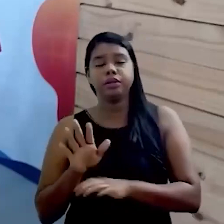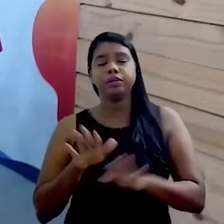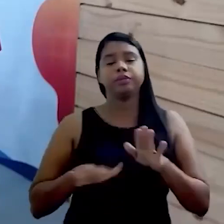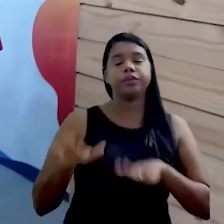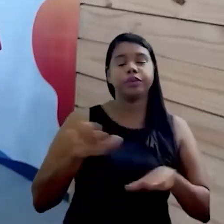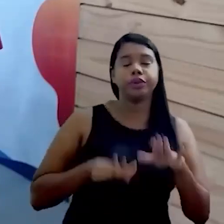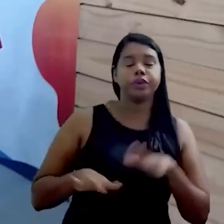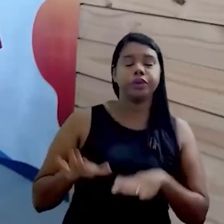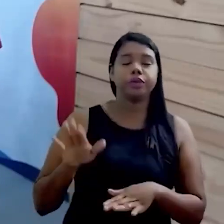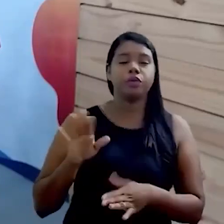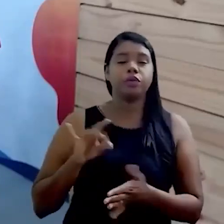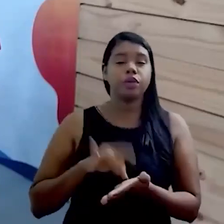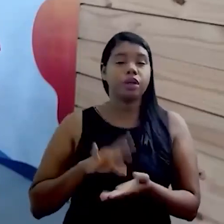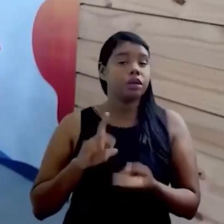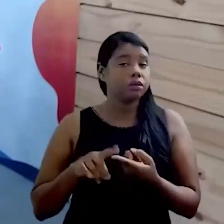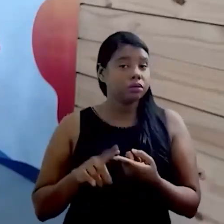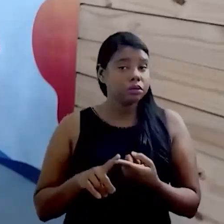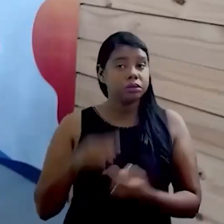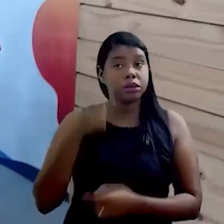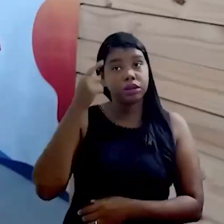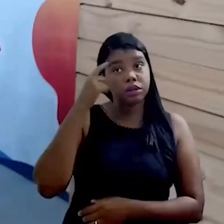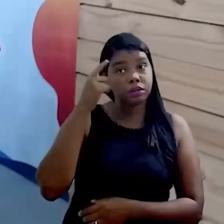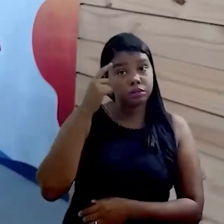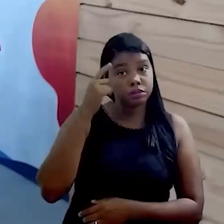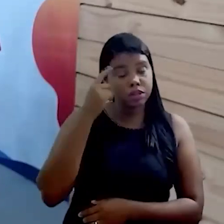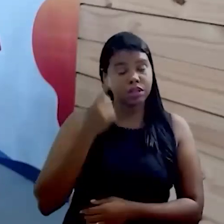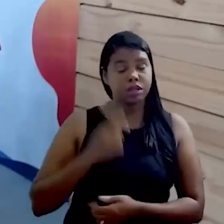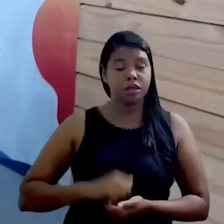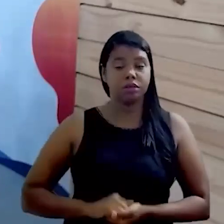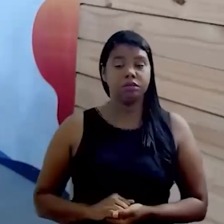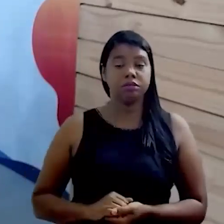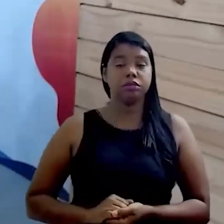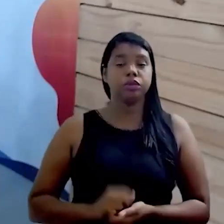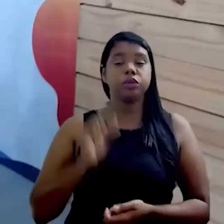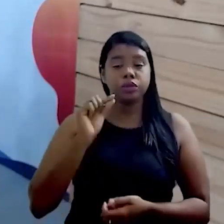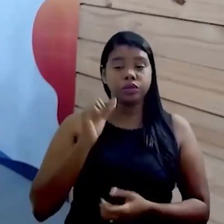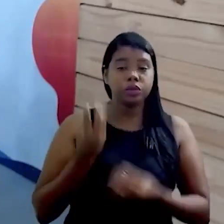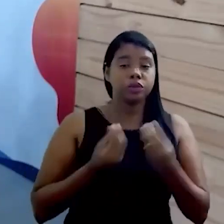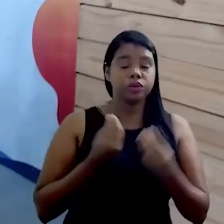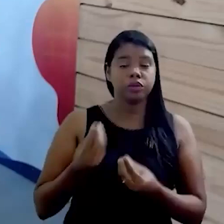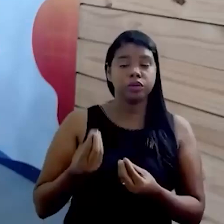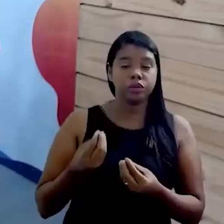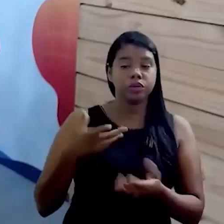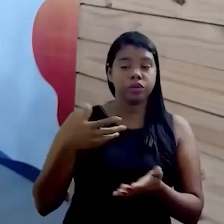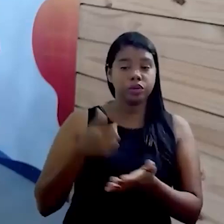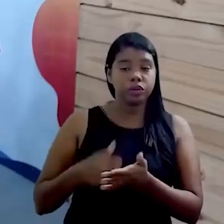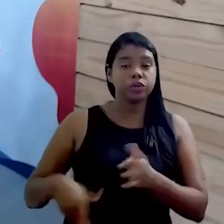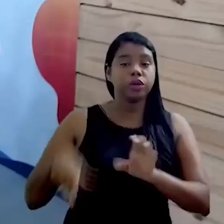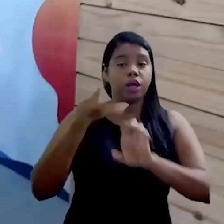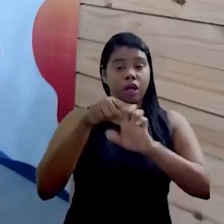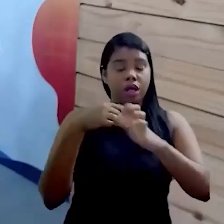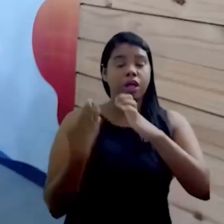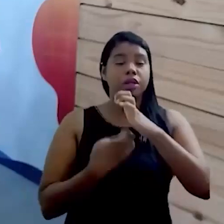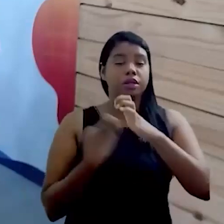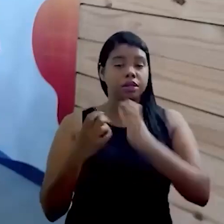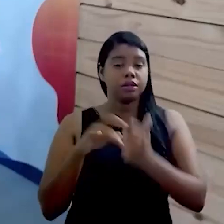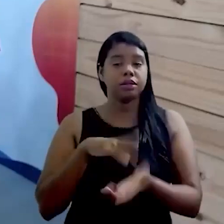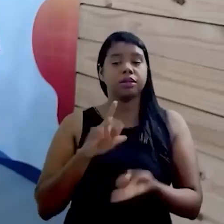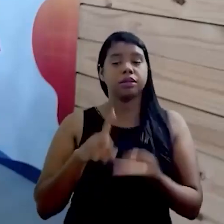certo cuidado, pensando muito bem no que a gente vai consumir. Sim. Né? Então, as empresas elas precisam